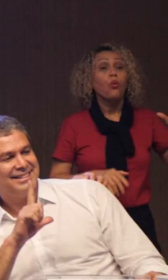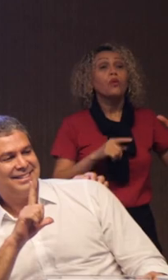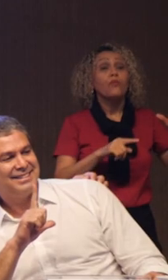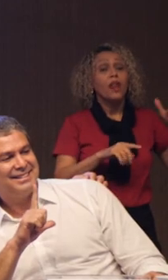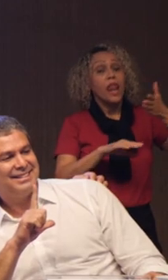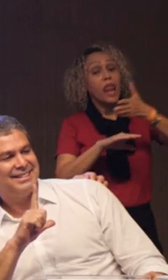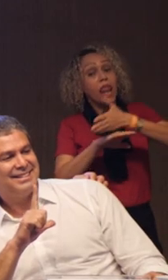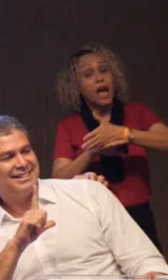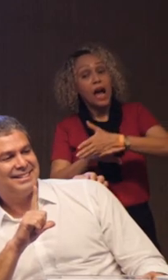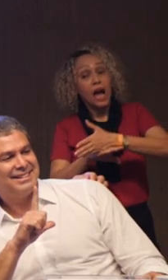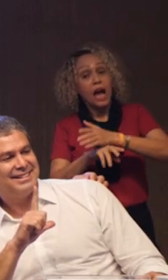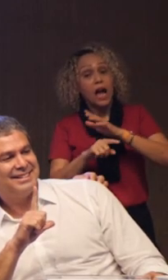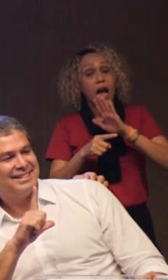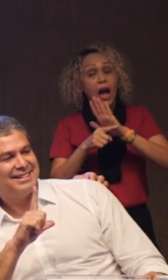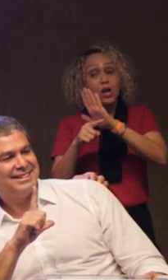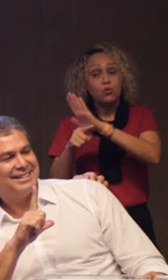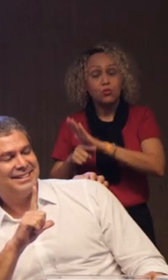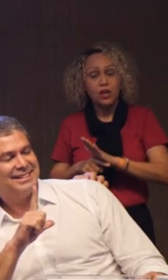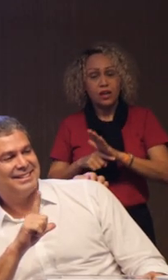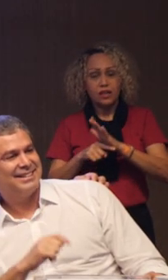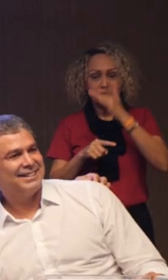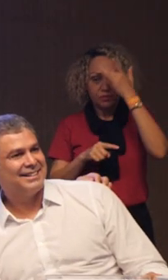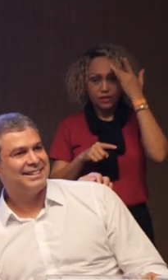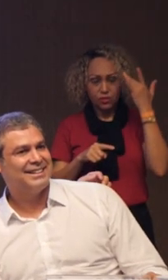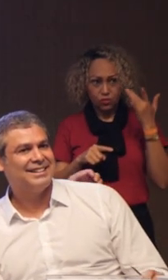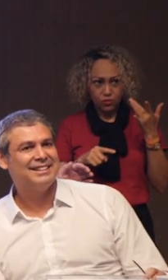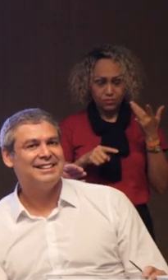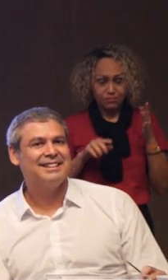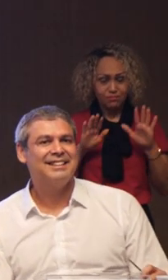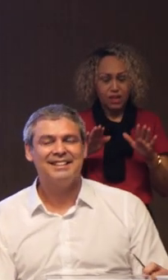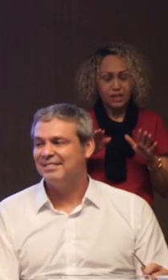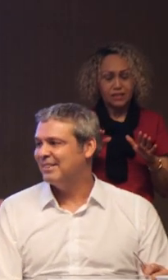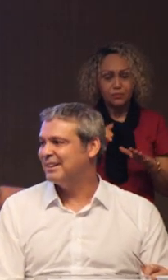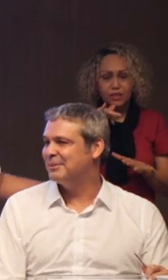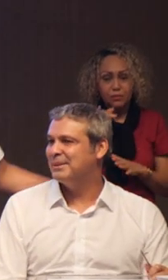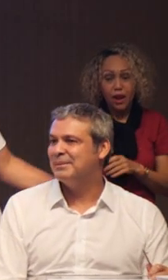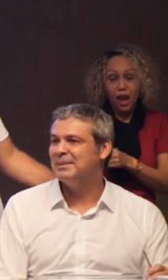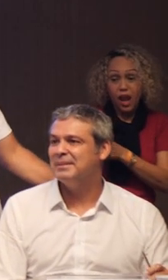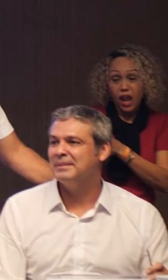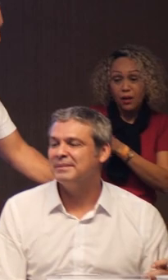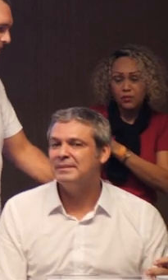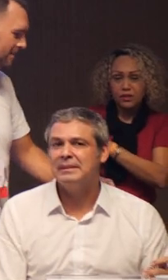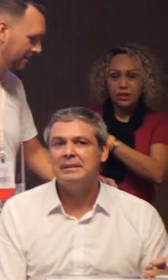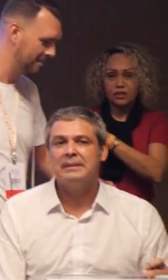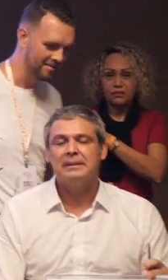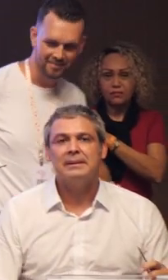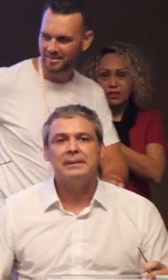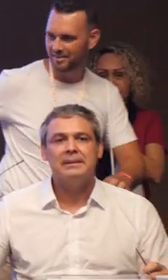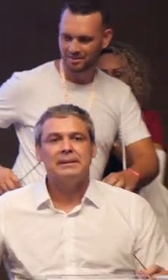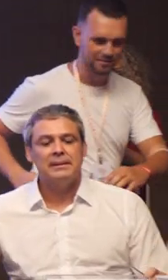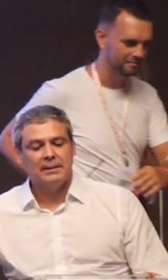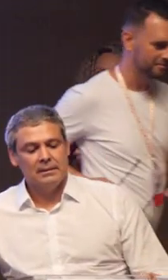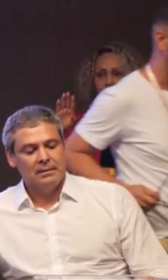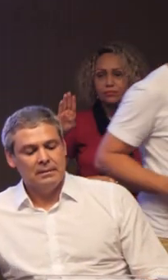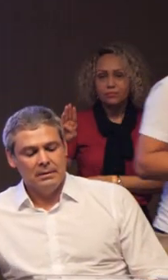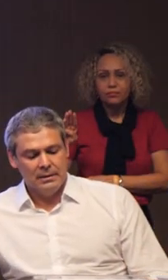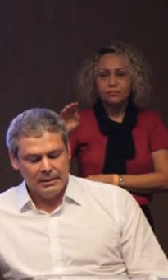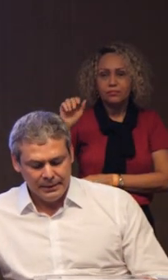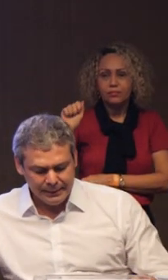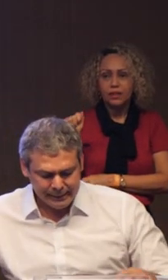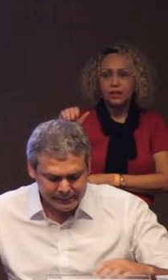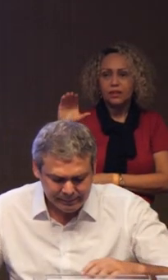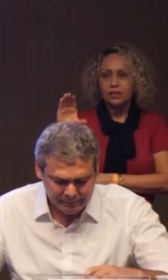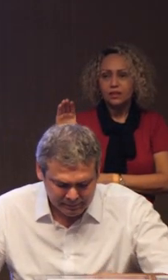município de Bacabal, mas muitos funcionalistas que estão realmente no governo é quem vai estar assumindo à